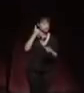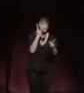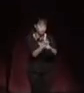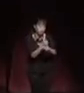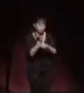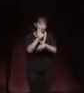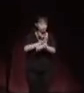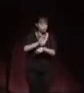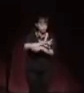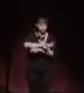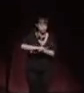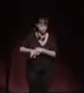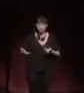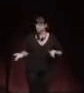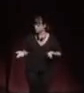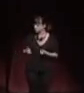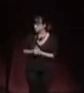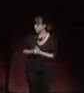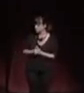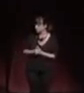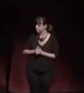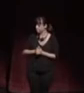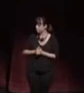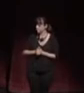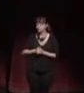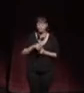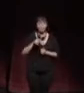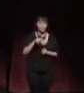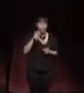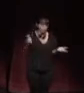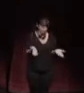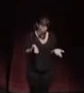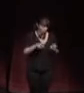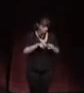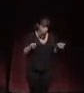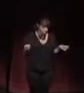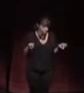mesa chama Voz, Palavra e Brincar na Primeira Infância.